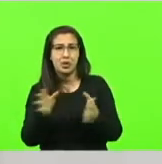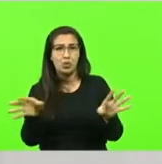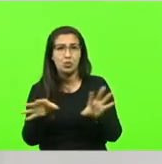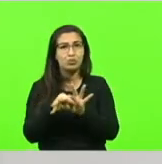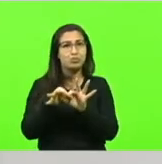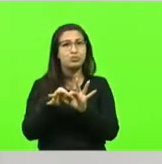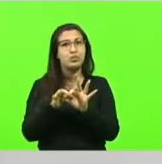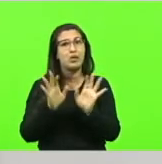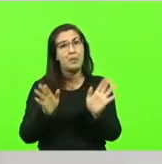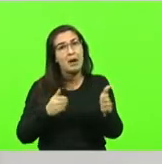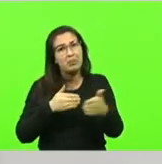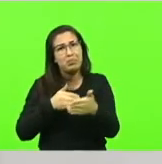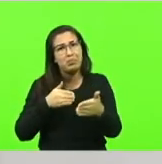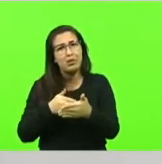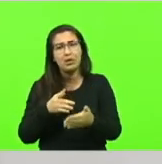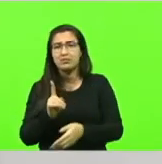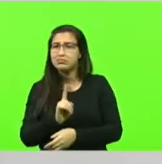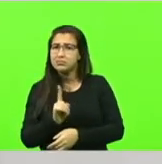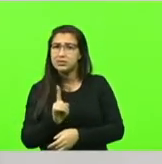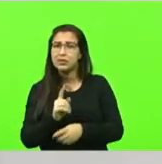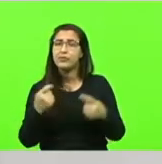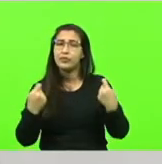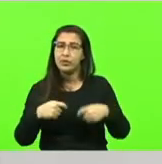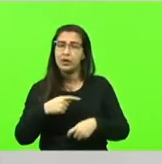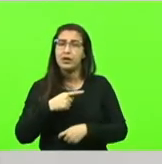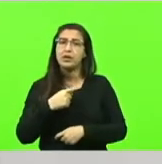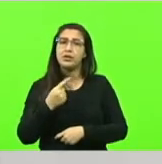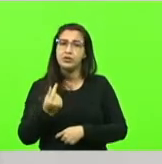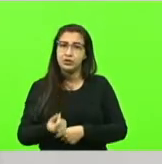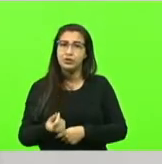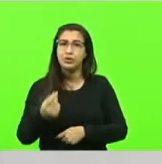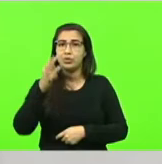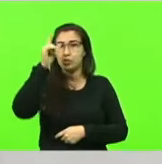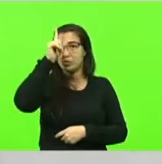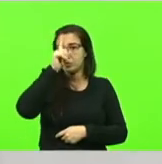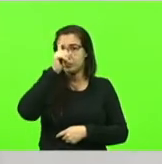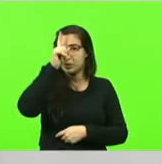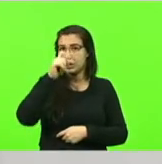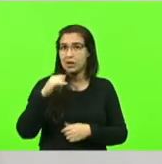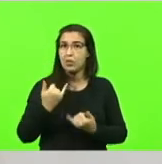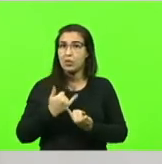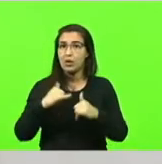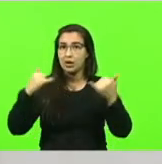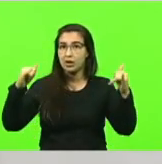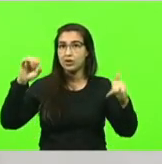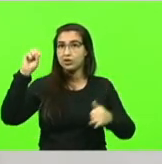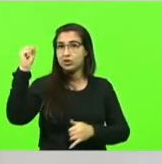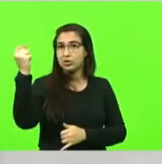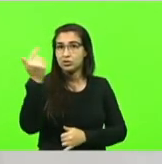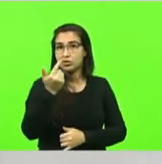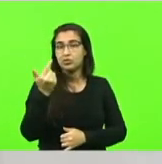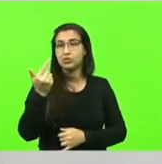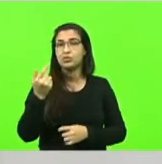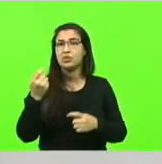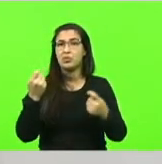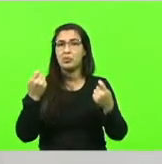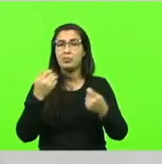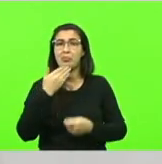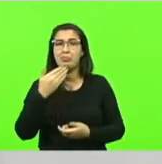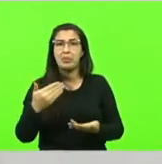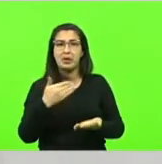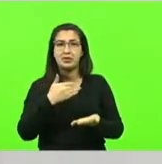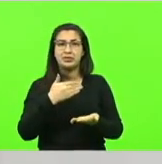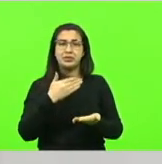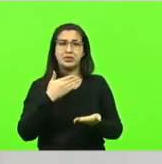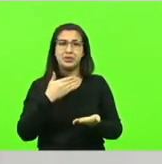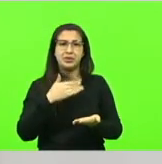né? Nós temos recursos para hospitais, para energia solar, que até agora pede um documento, pede outro documento, pede um engenheiro